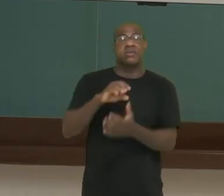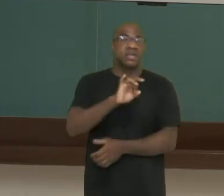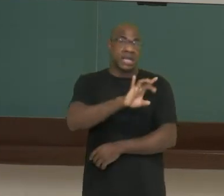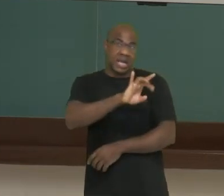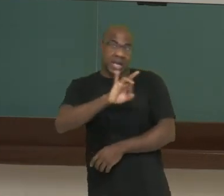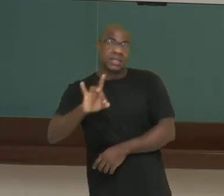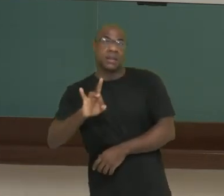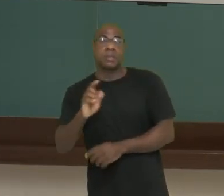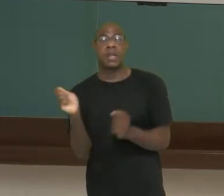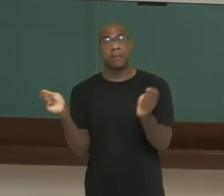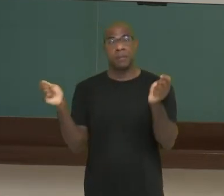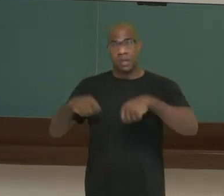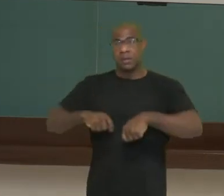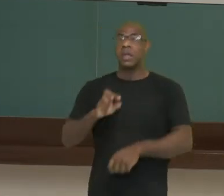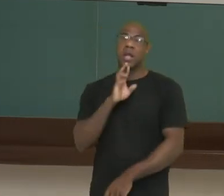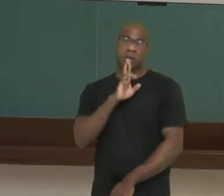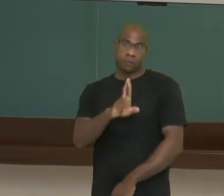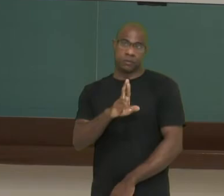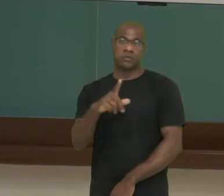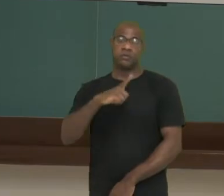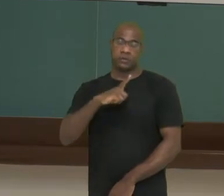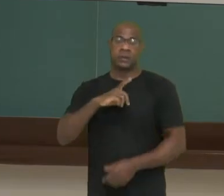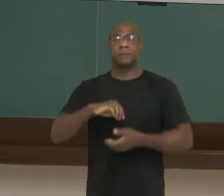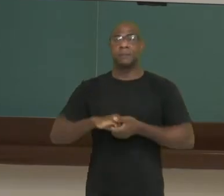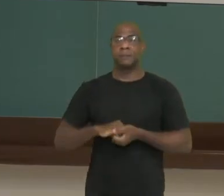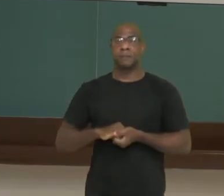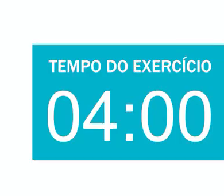uma das possíveis respostas que vocês vão ter.